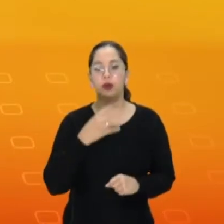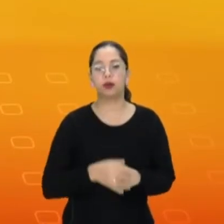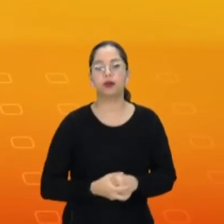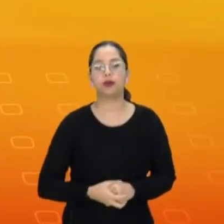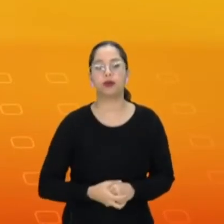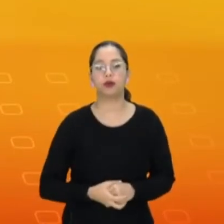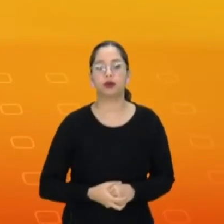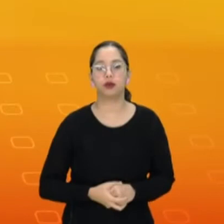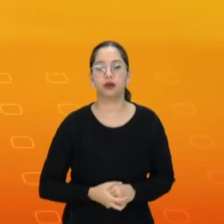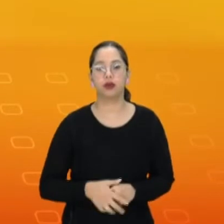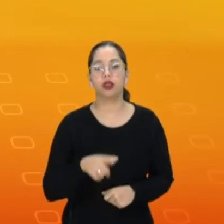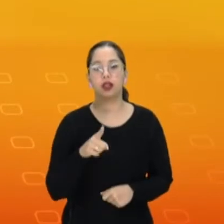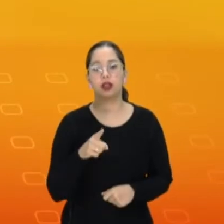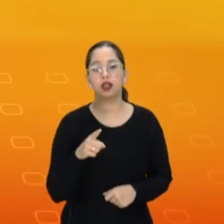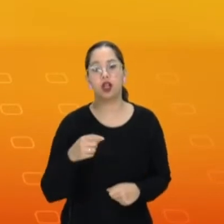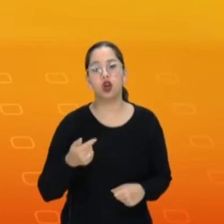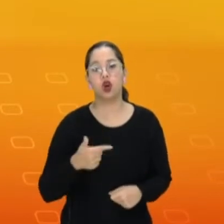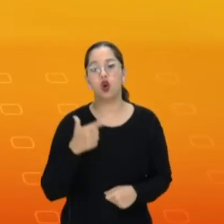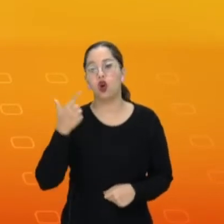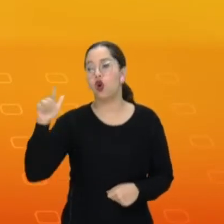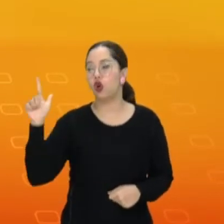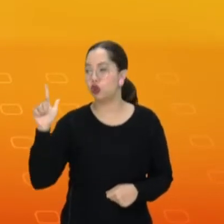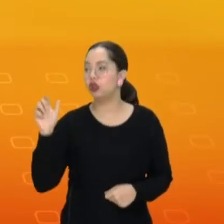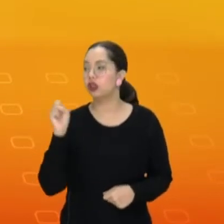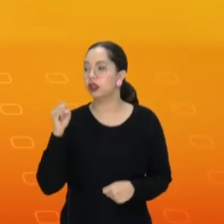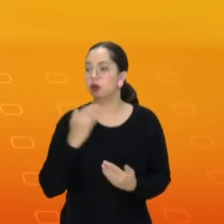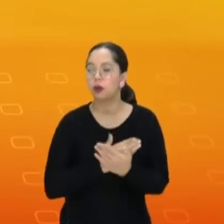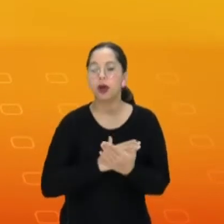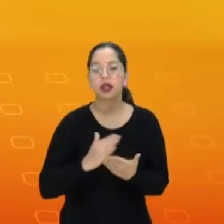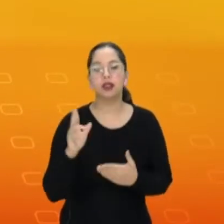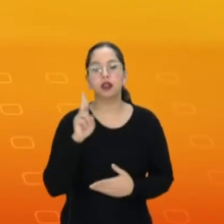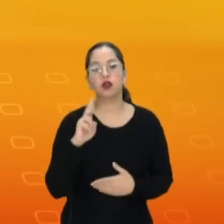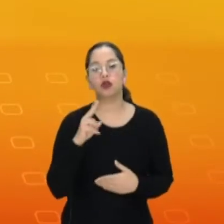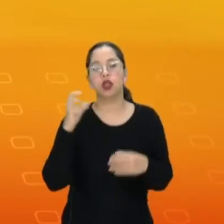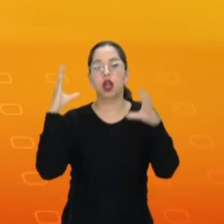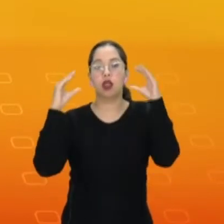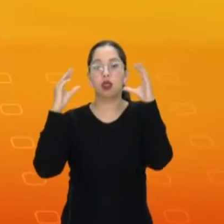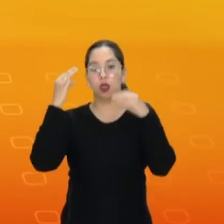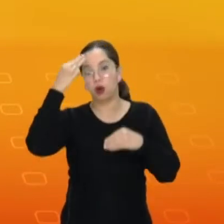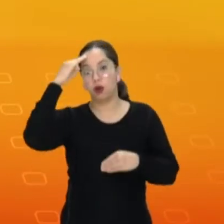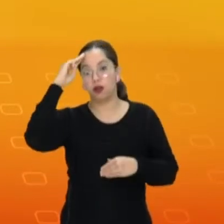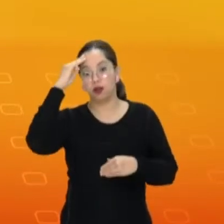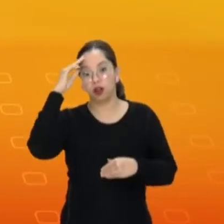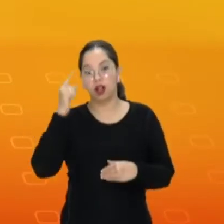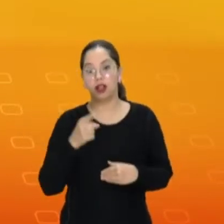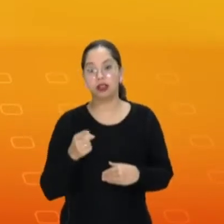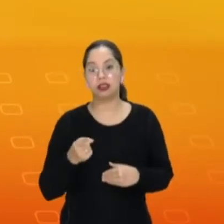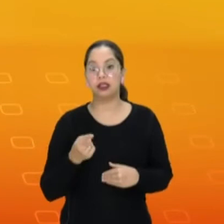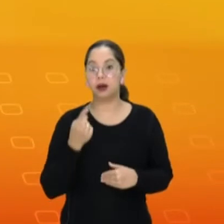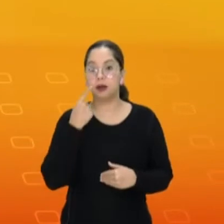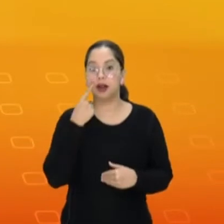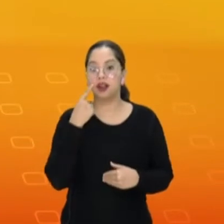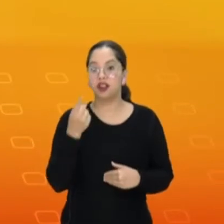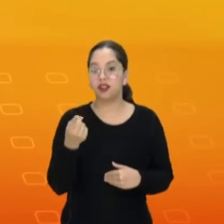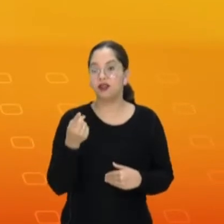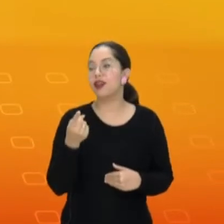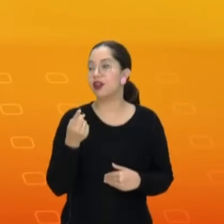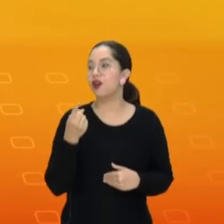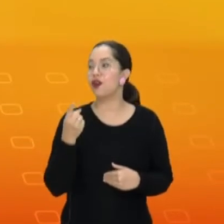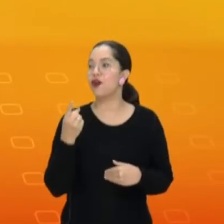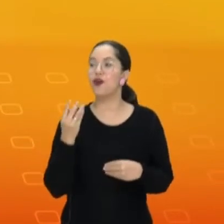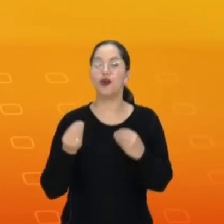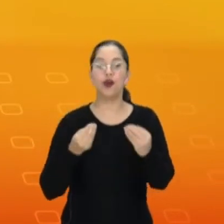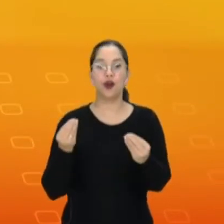os eventos que desencadeia então se a adoção de nuvem laprosan por fim de um data senta lá vou pegar o caso prático da